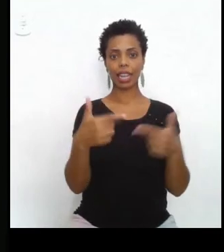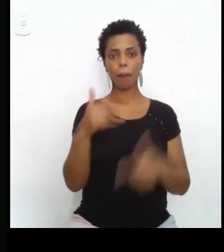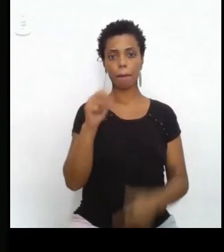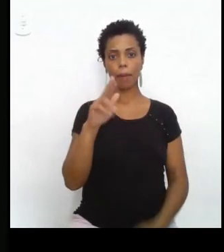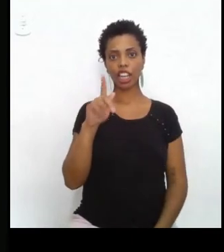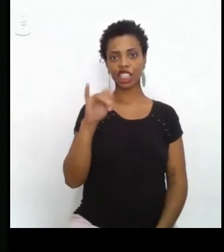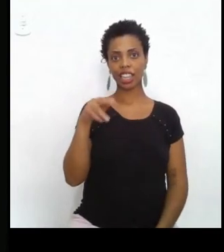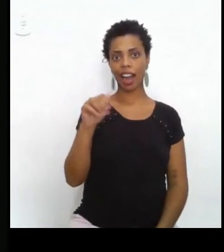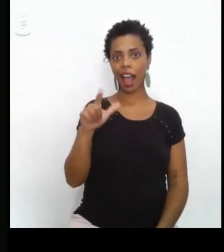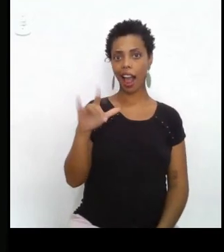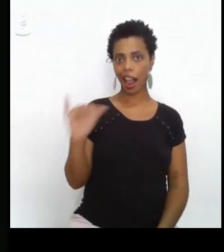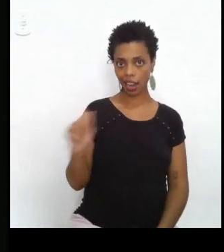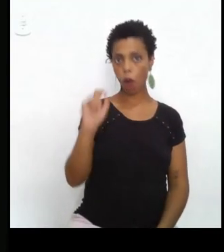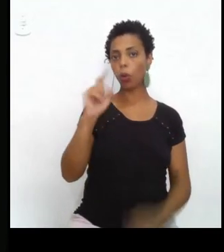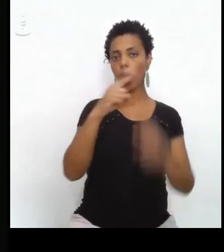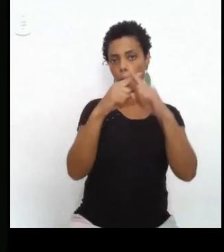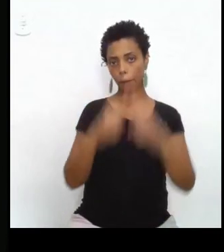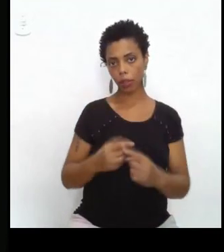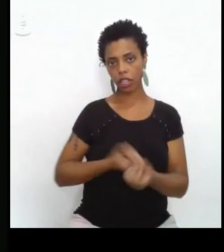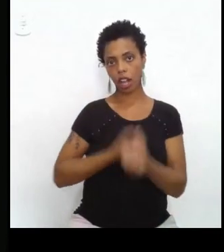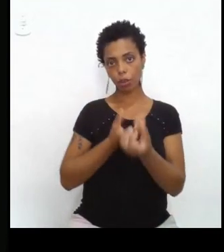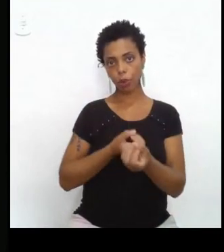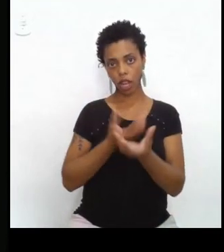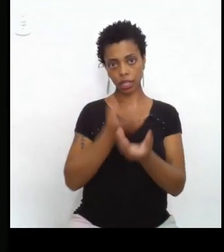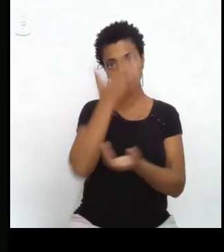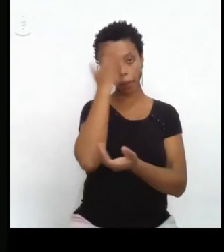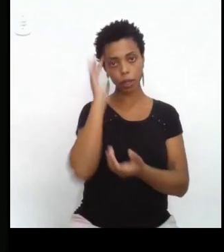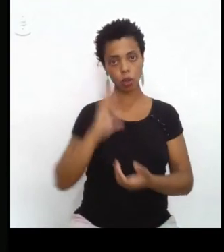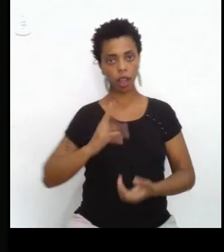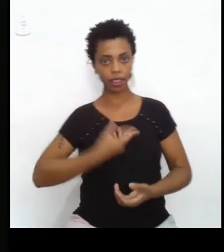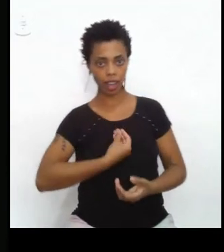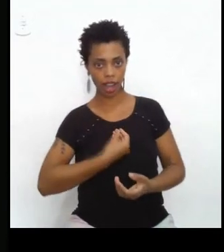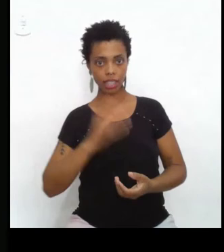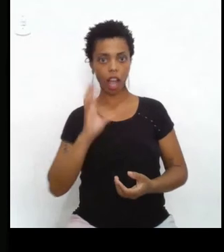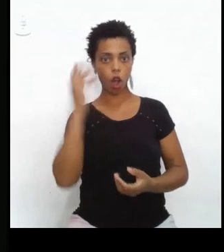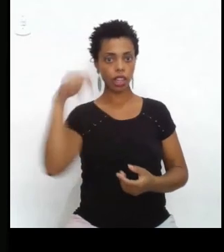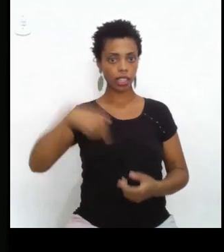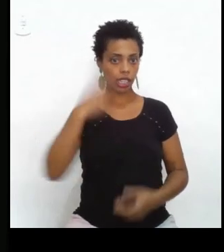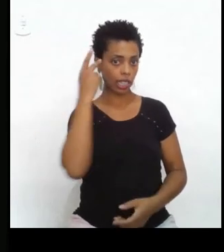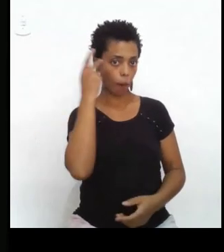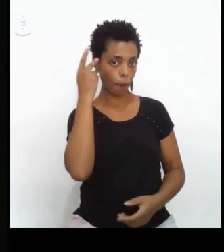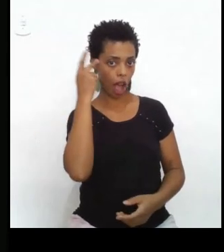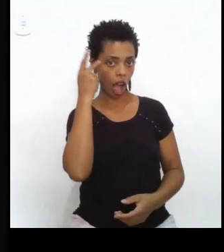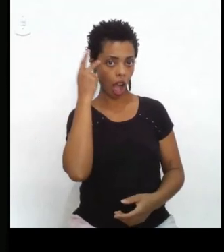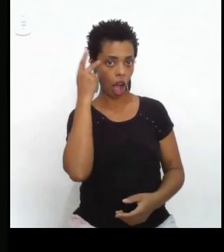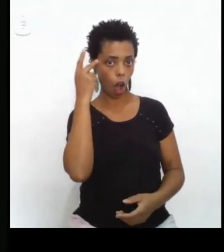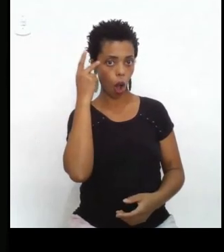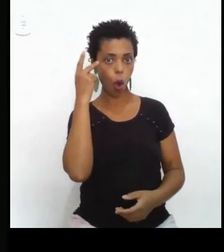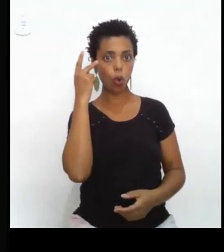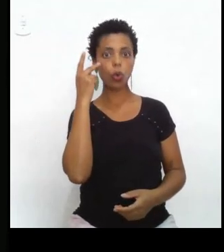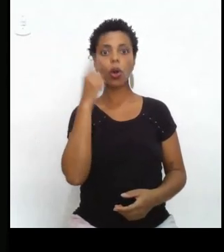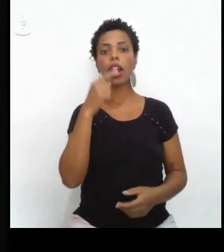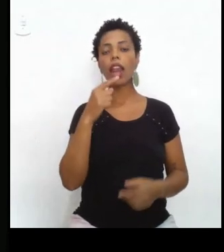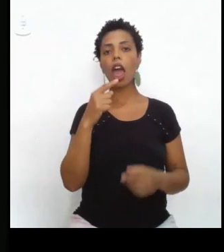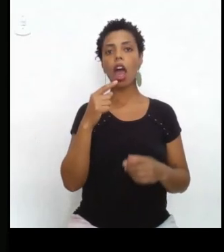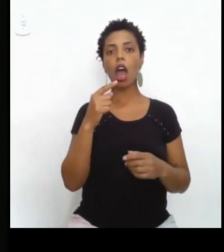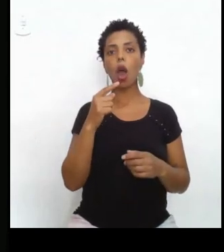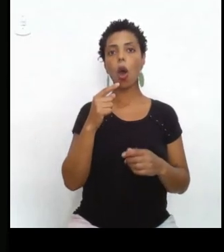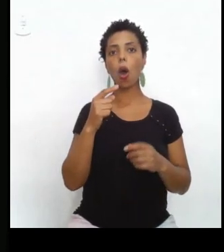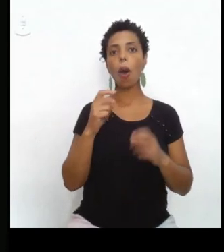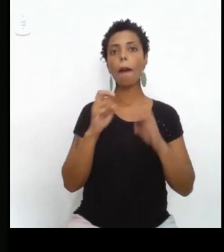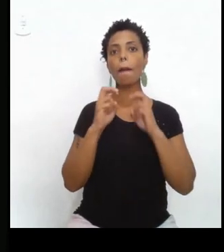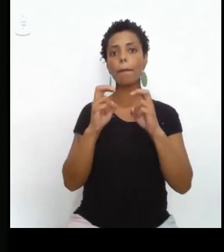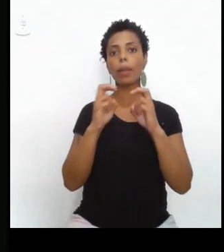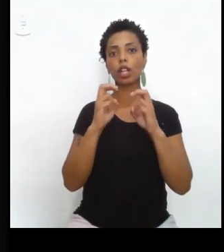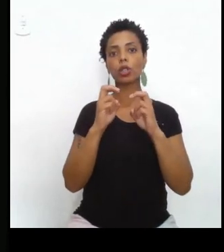competição de poesias para pessoas trans que acontece e aqui em São Paulo na São Bento e aí voltando para importância